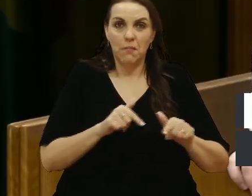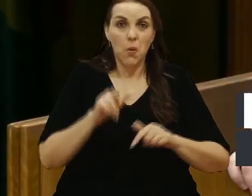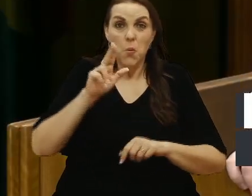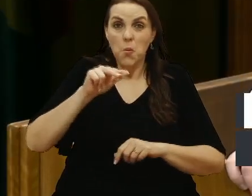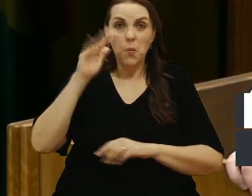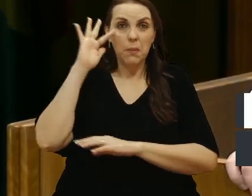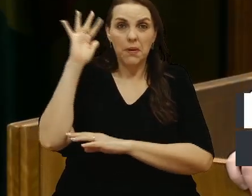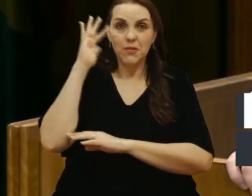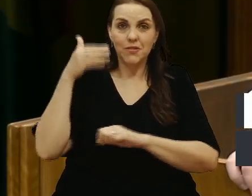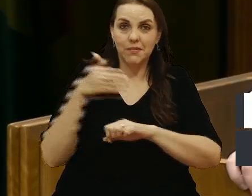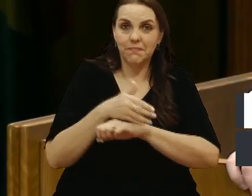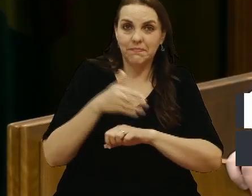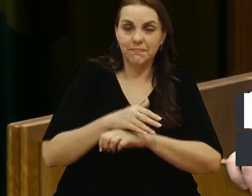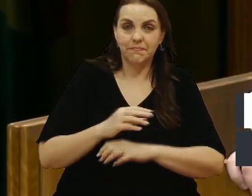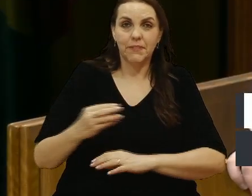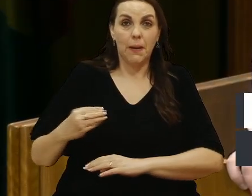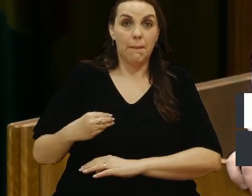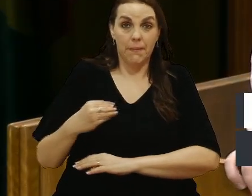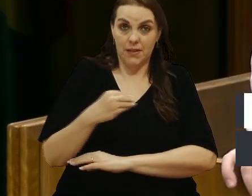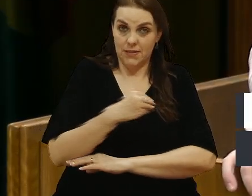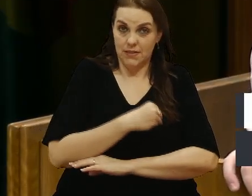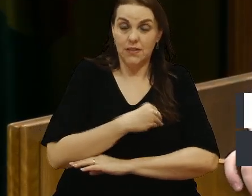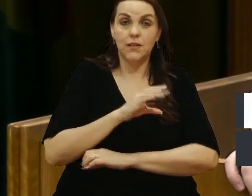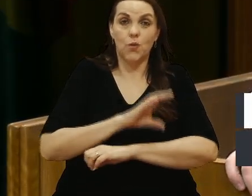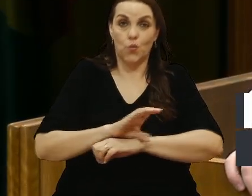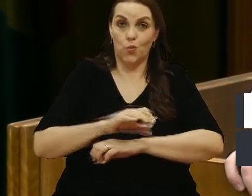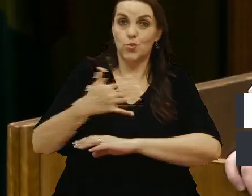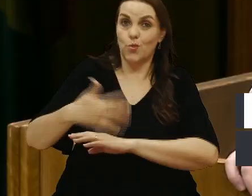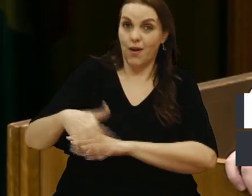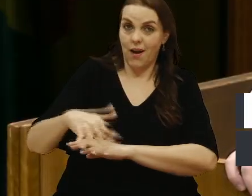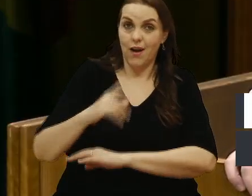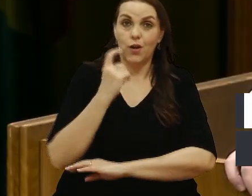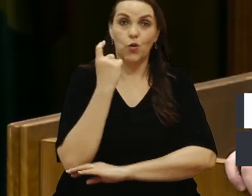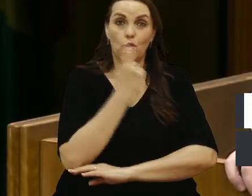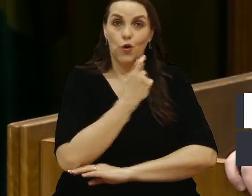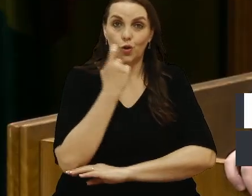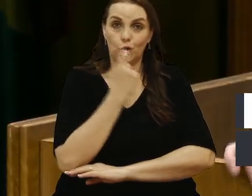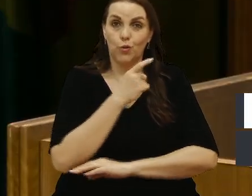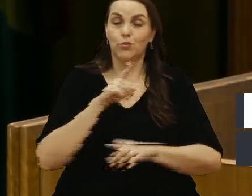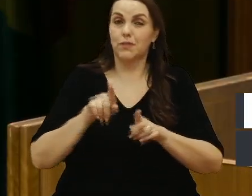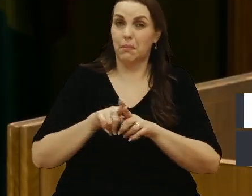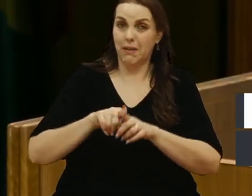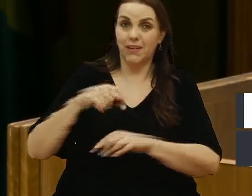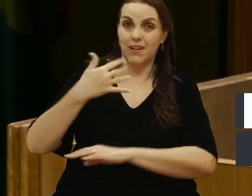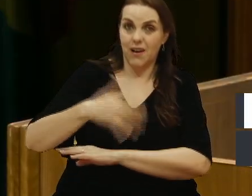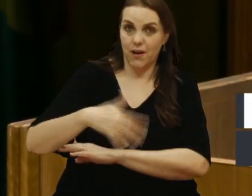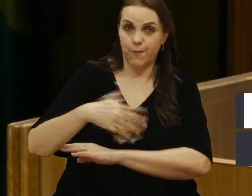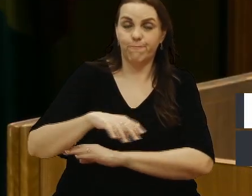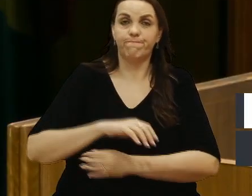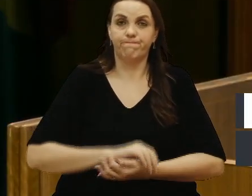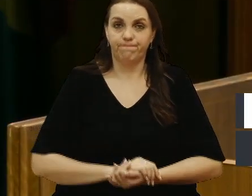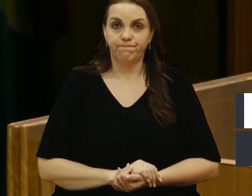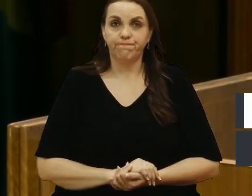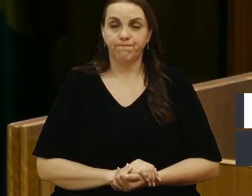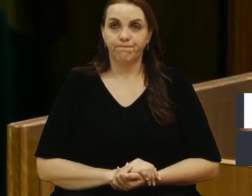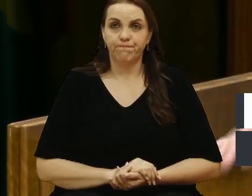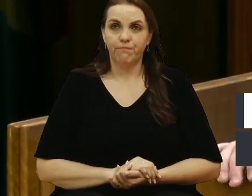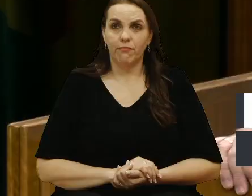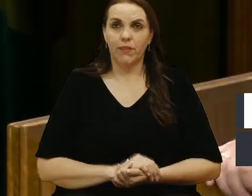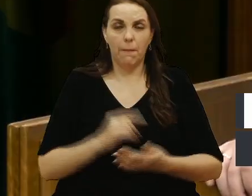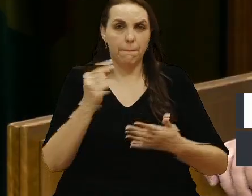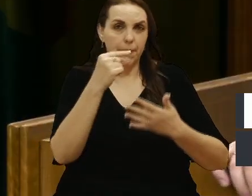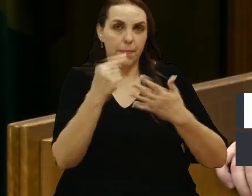como medicina, que é um curso extremamente caro, odontologia, que é outro curso extremamente caro. Os